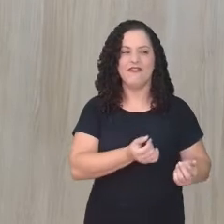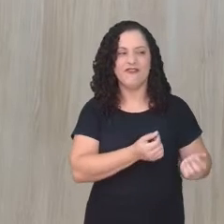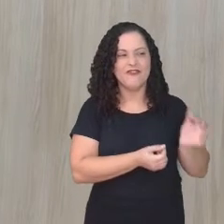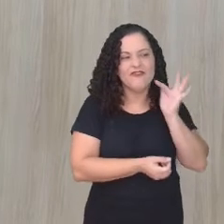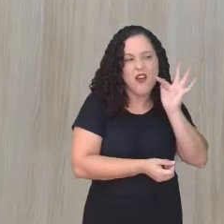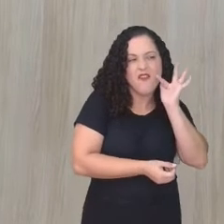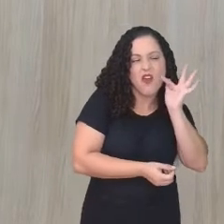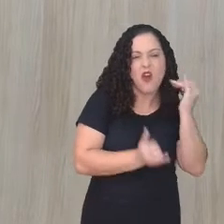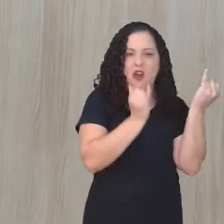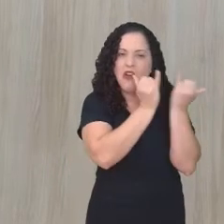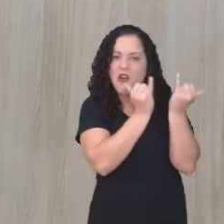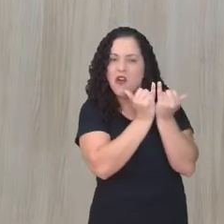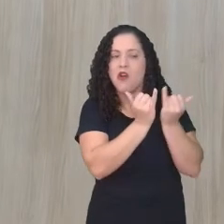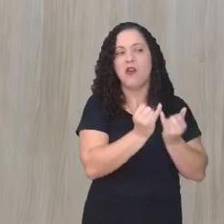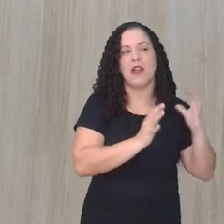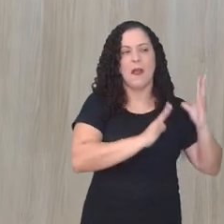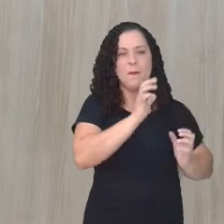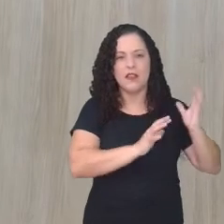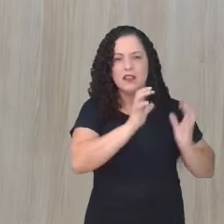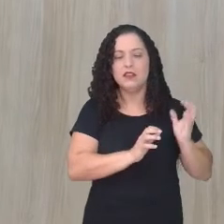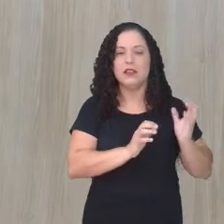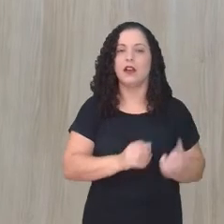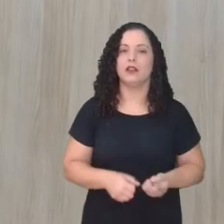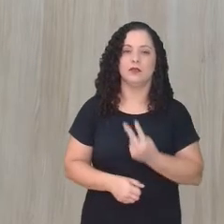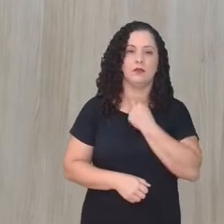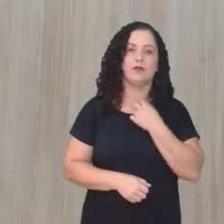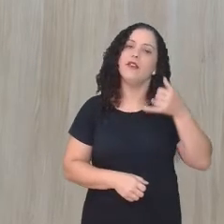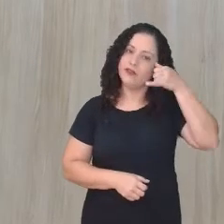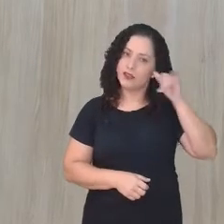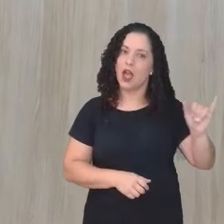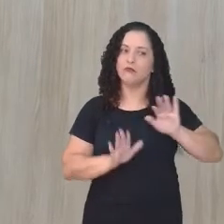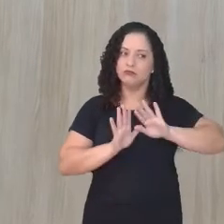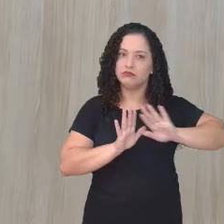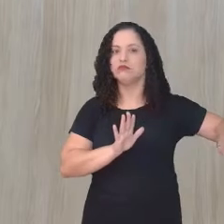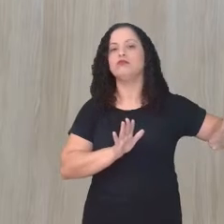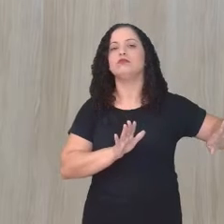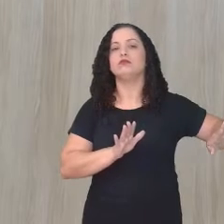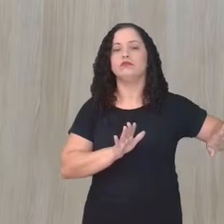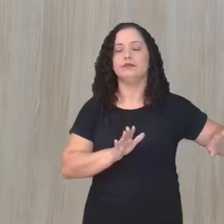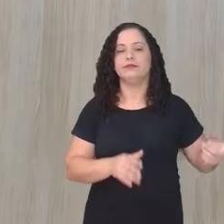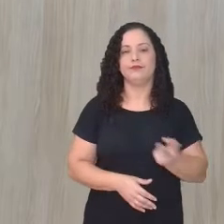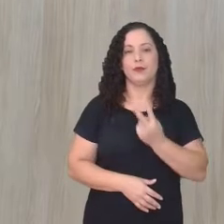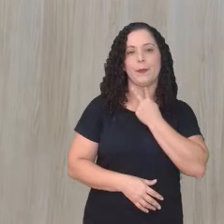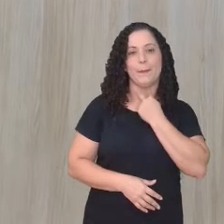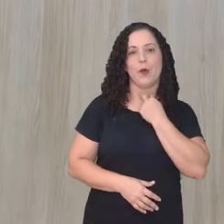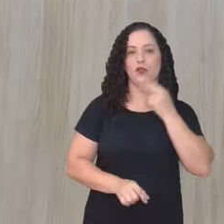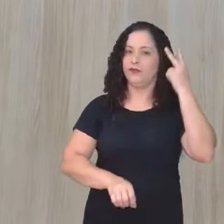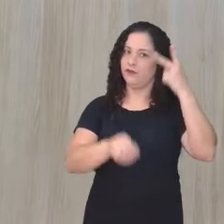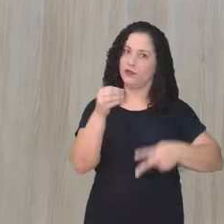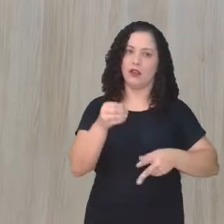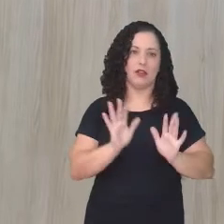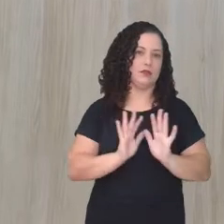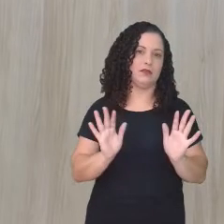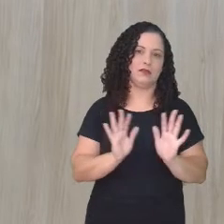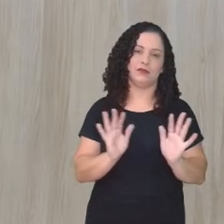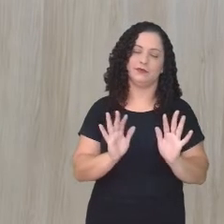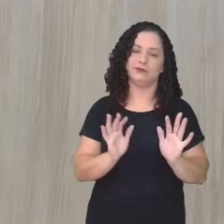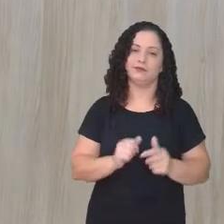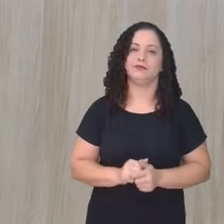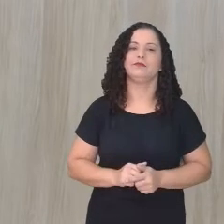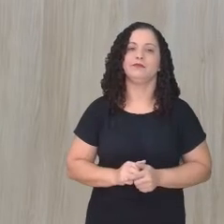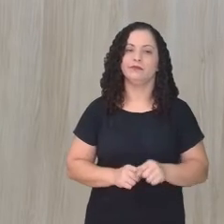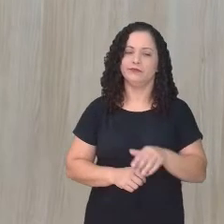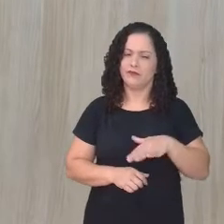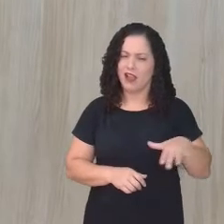brigas, inimizades, nós temos que evitar, não é? Para não gerar mais violência em nenhum